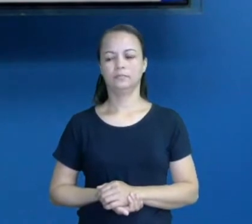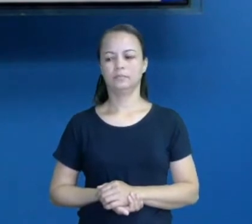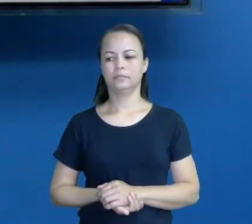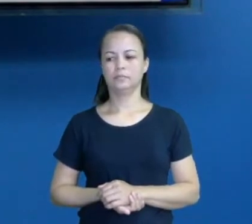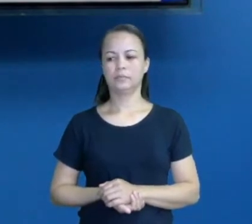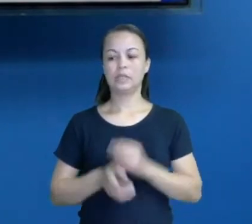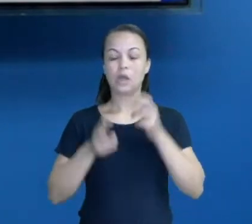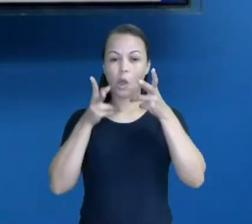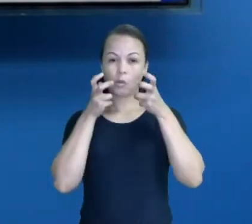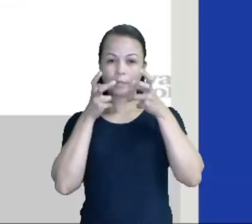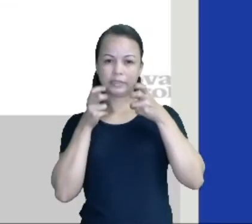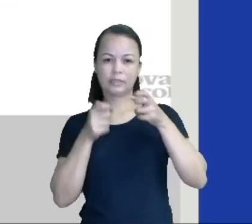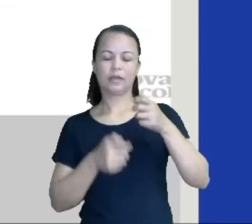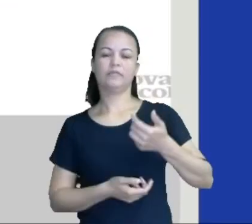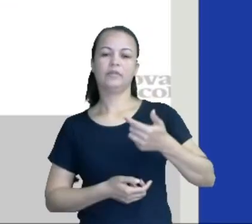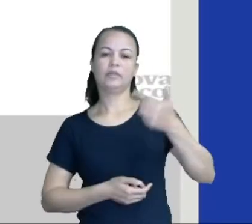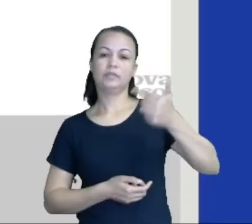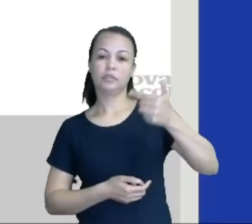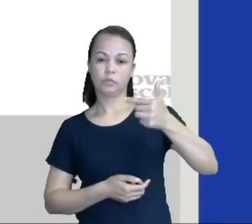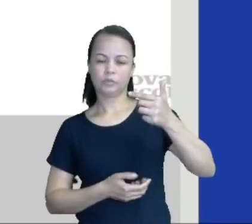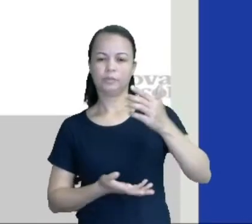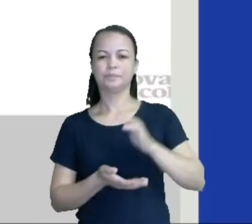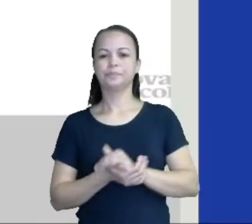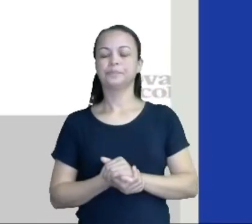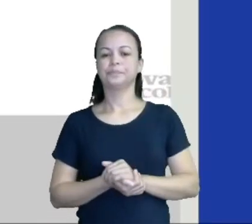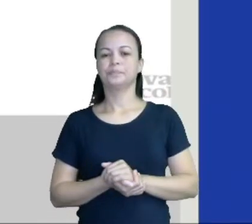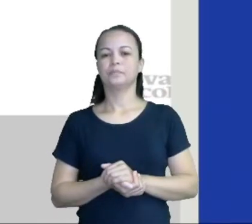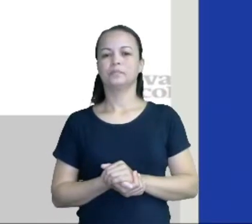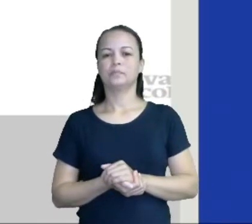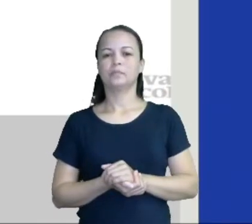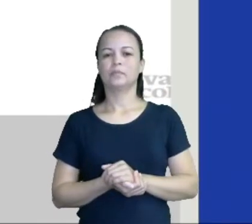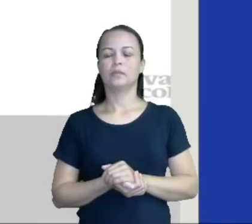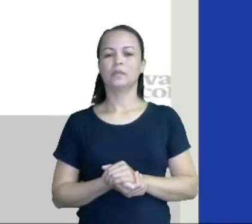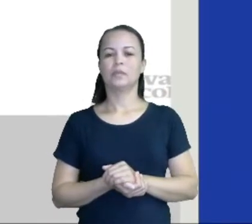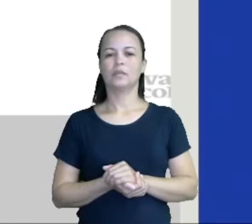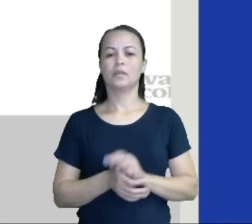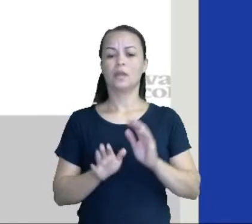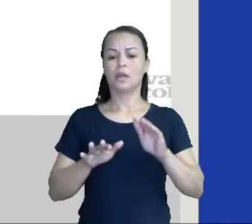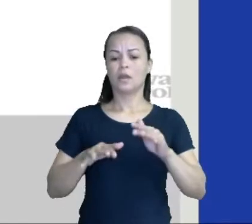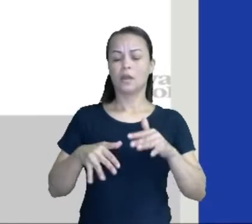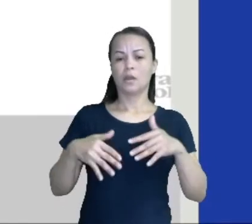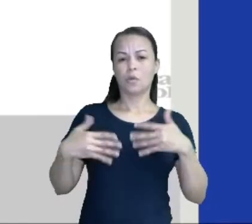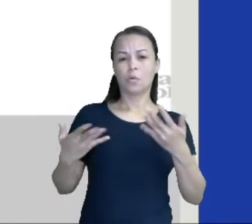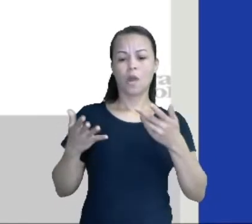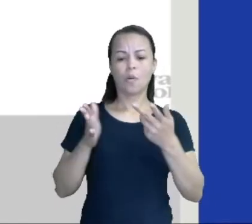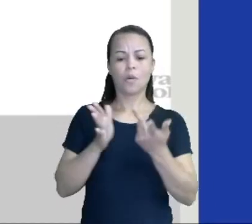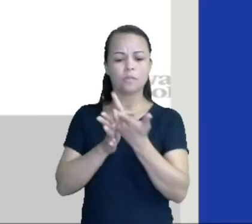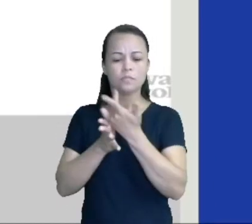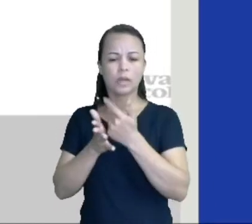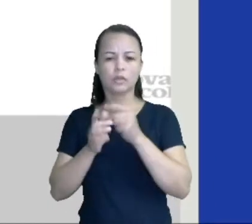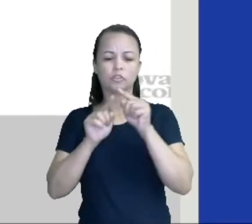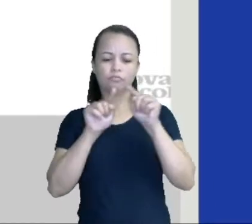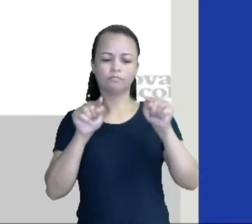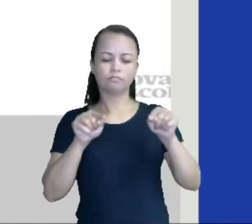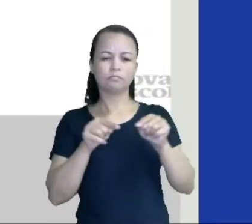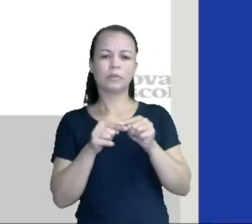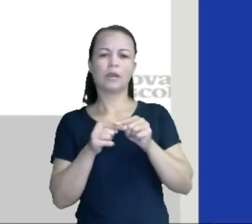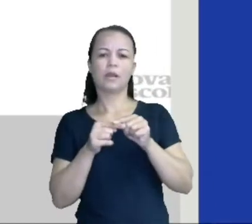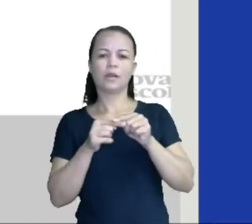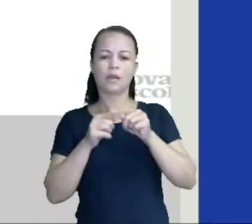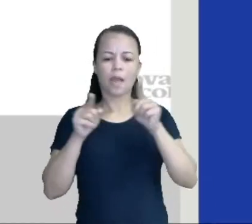Olha aí a segunda questão. A pergunta: qual a figura que apresenta a